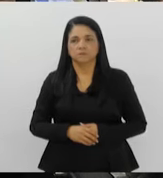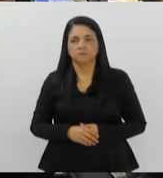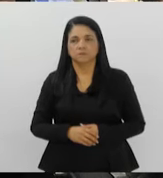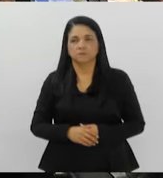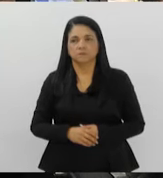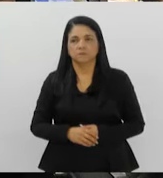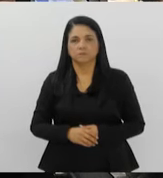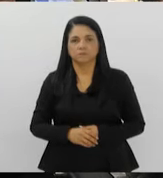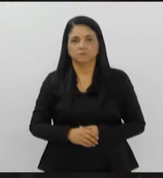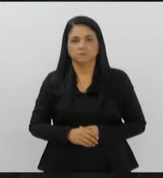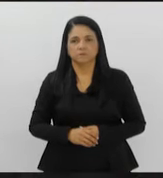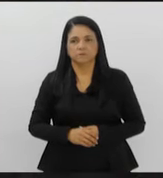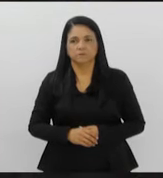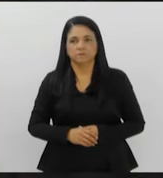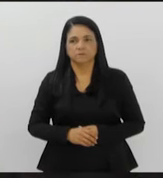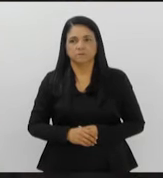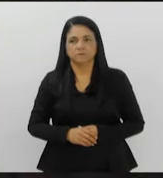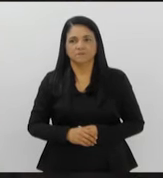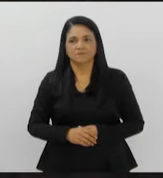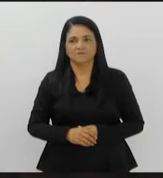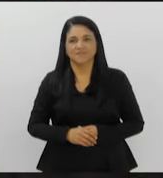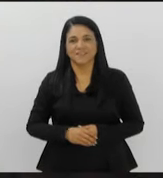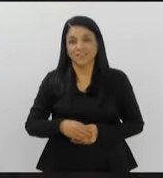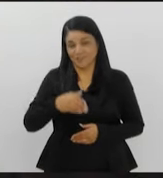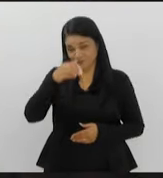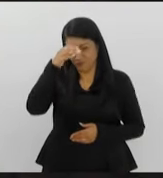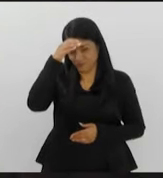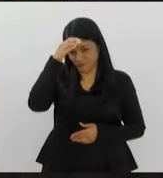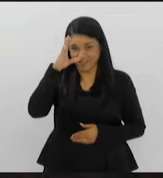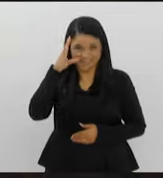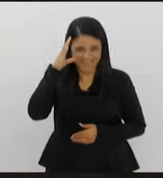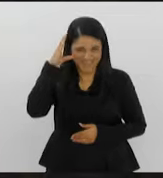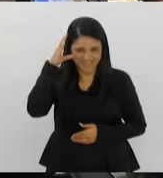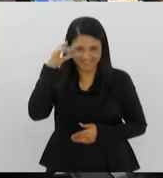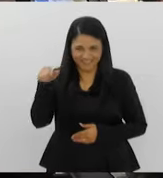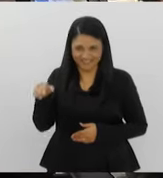Ih, caramba, errei. Tia Célia, ele votou, Célia? Tia Célia.